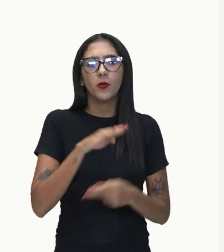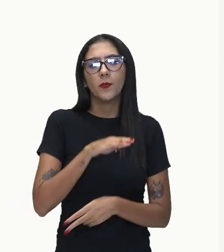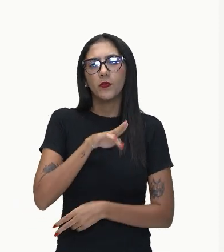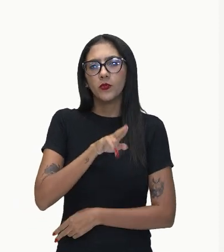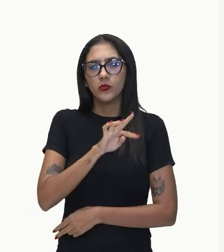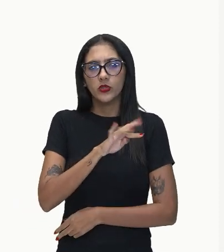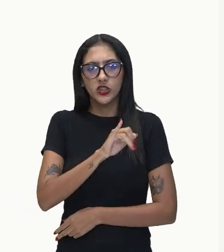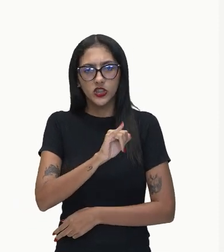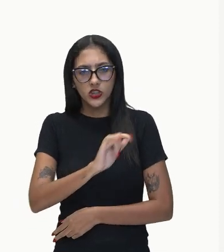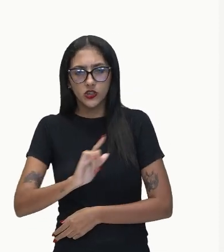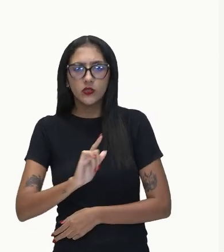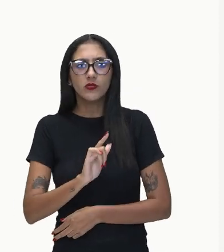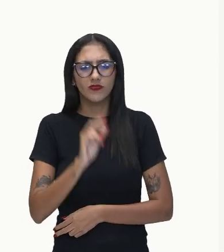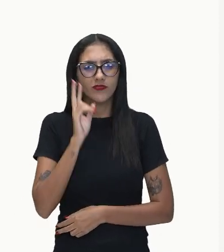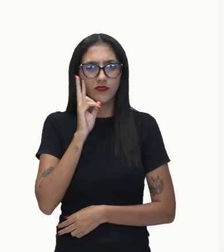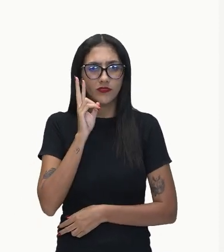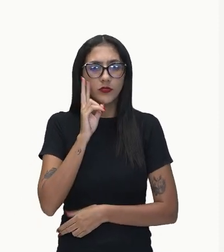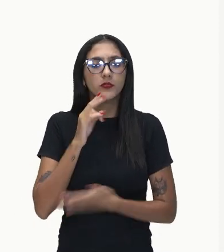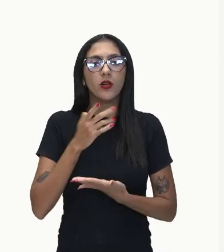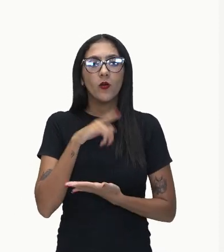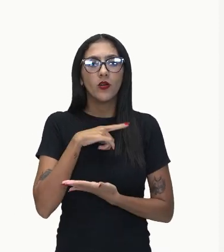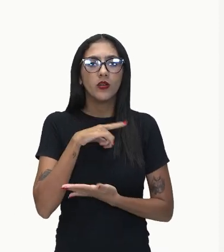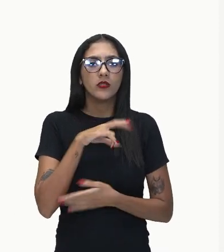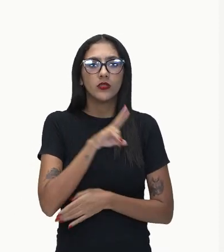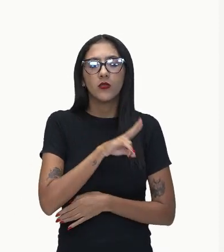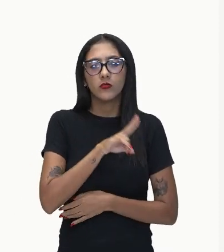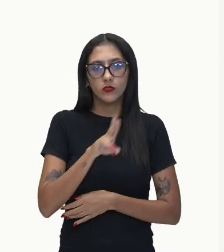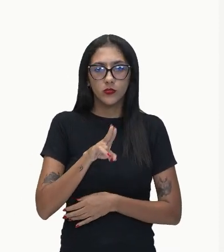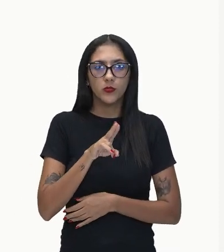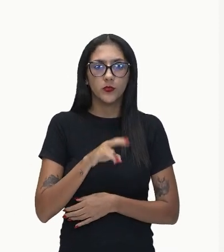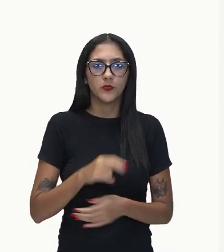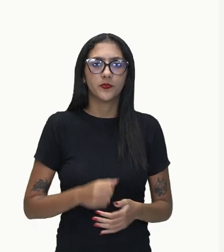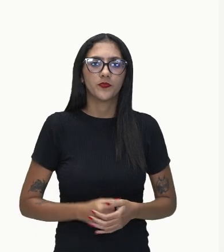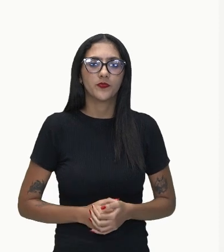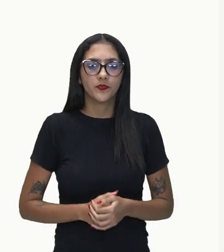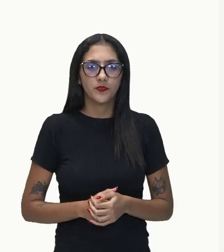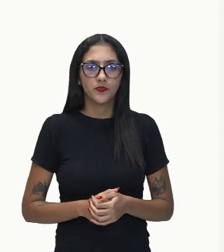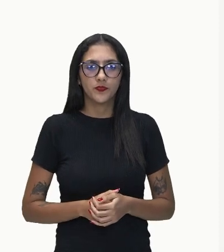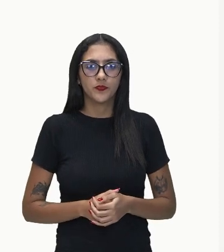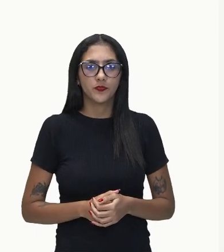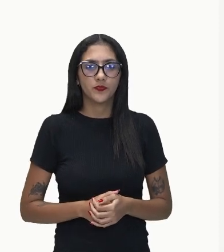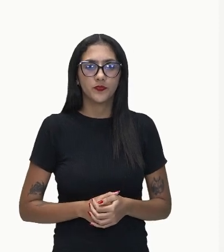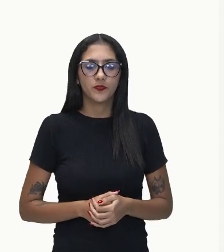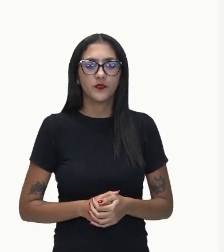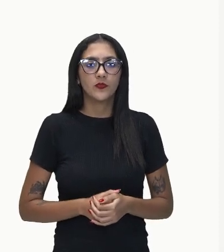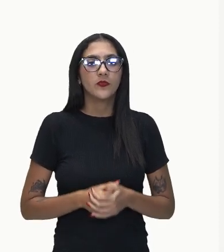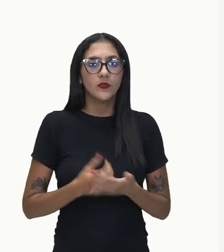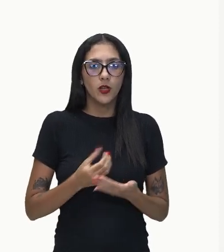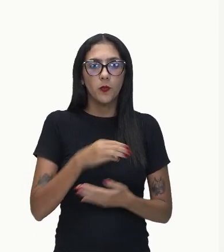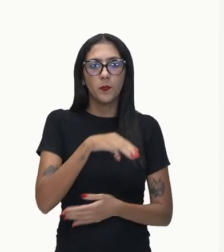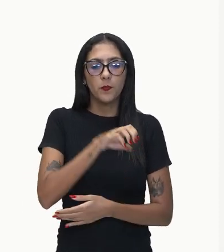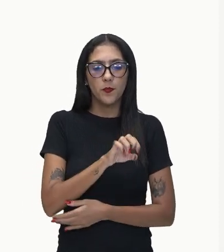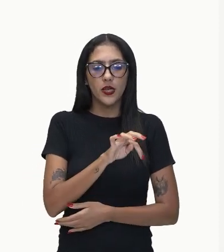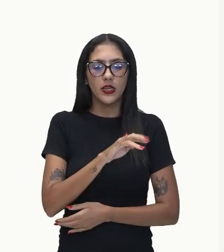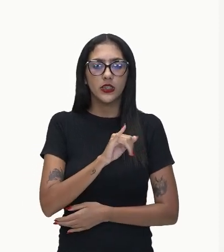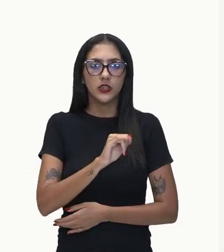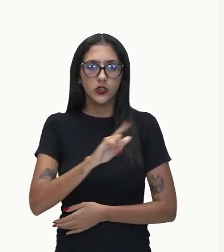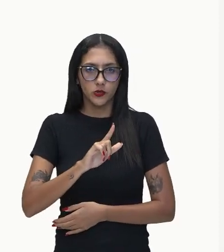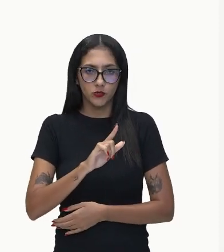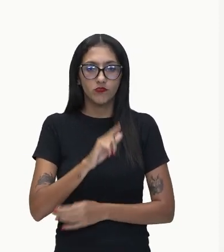butil. Então, isso que é o nome do radical. Então, nesse caso aqui, mais a